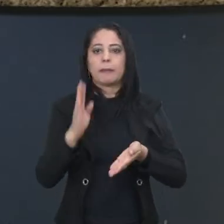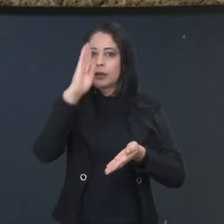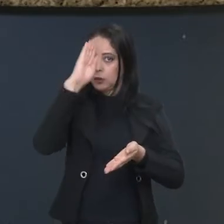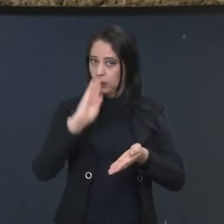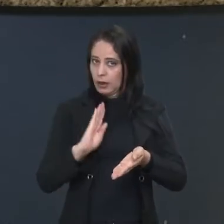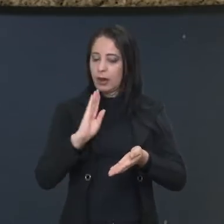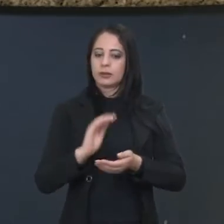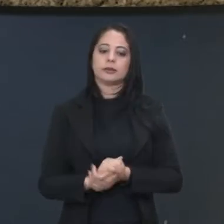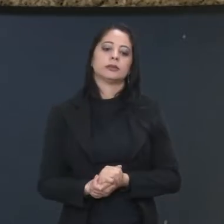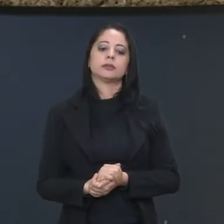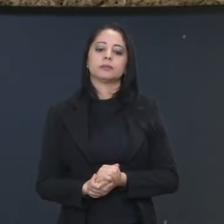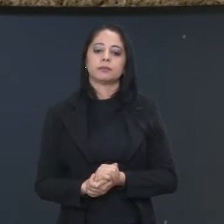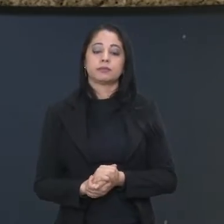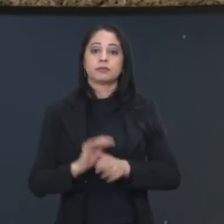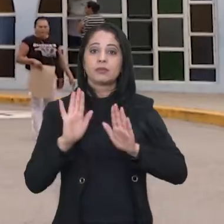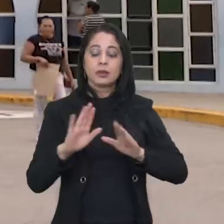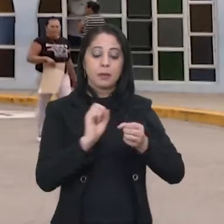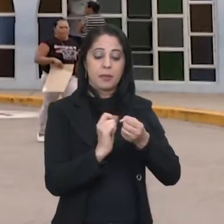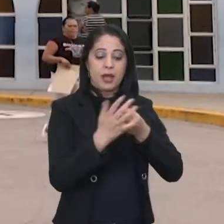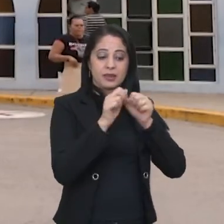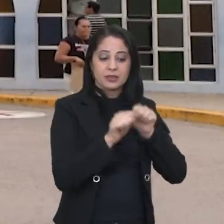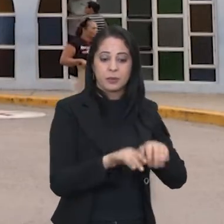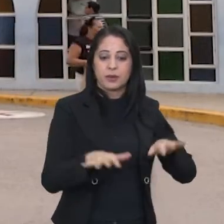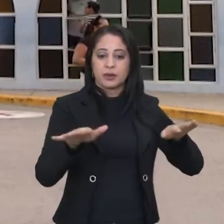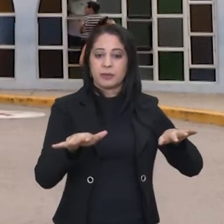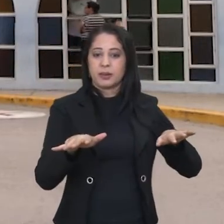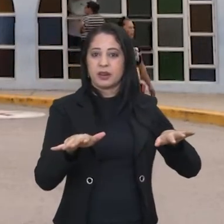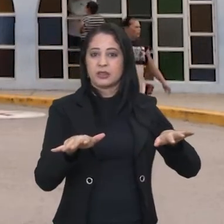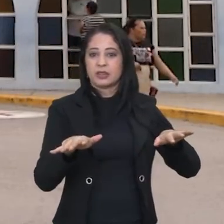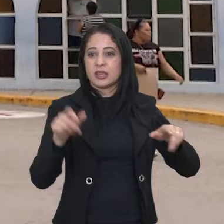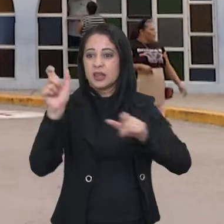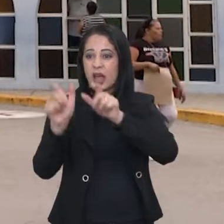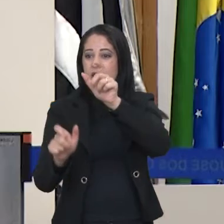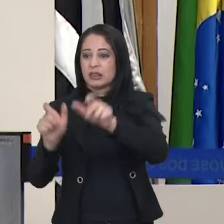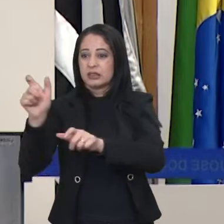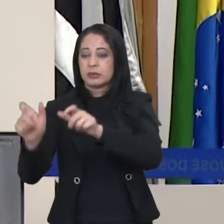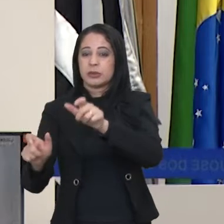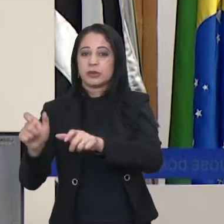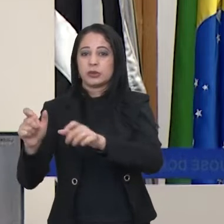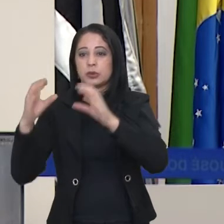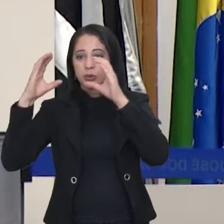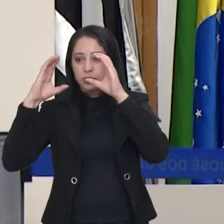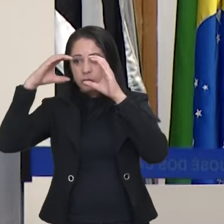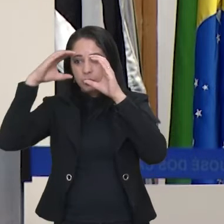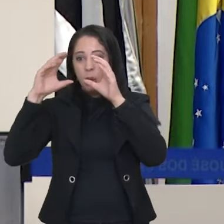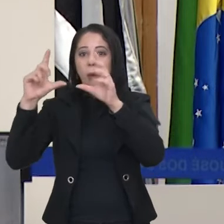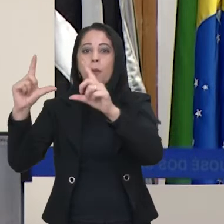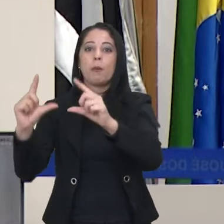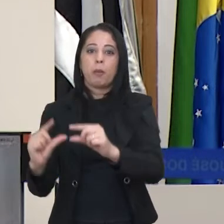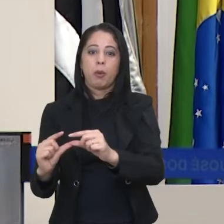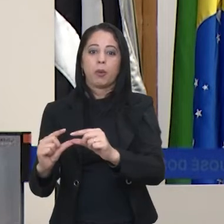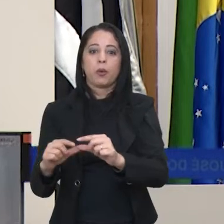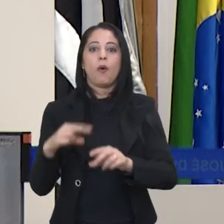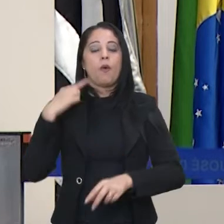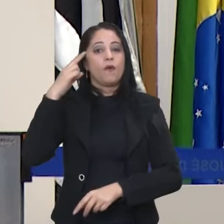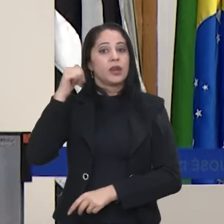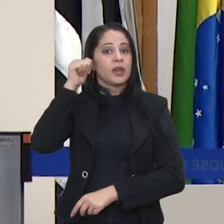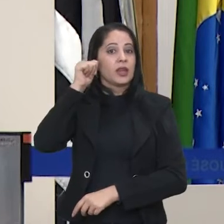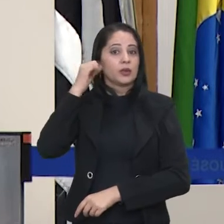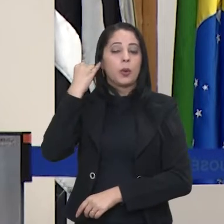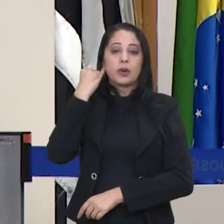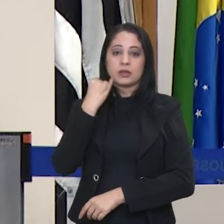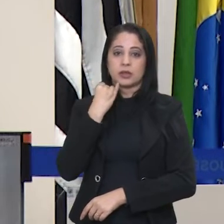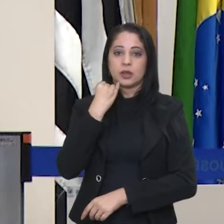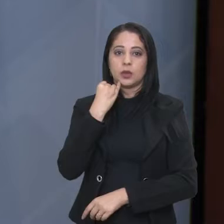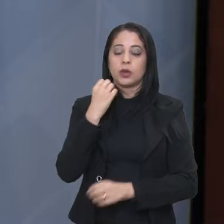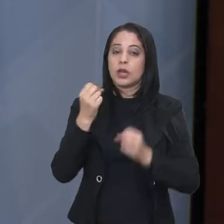acompanhamento e tratamento, se necessário. E como a pandemia impactou essa procura, o vereador Zé Luiz, que é membro da Comissão de Saúde